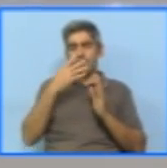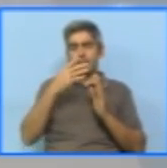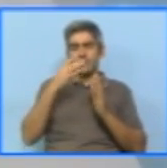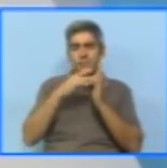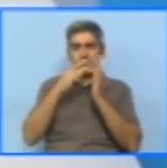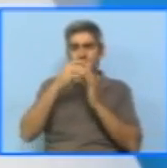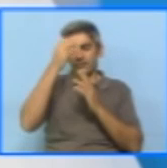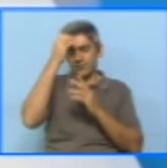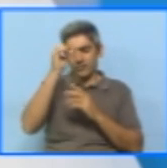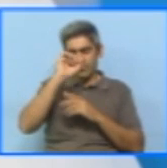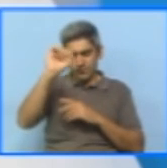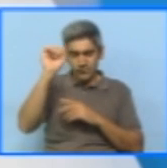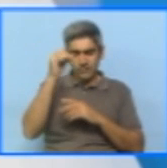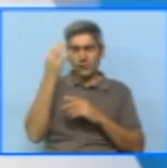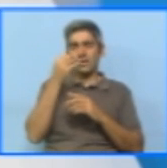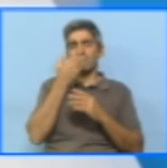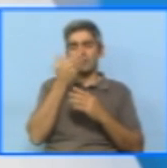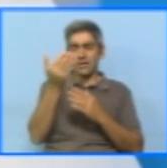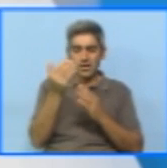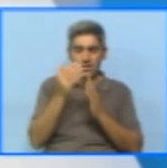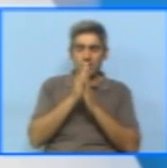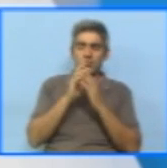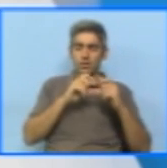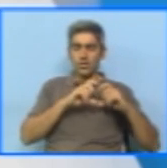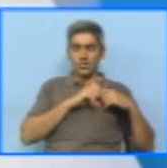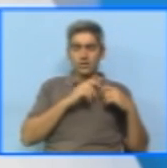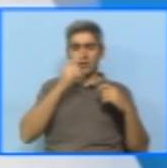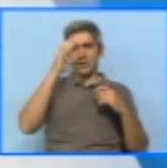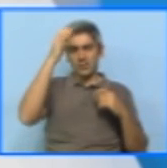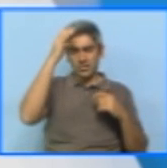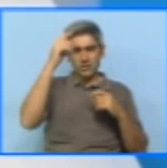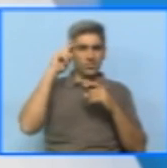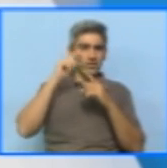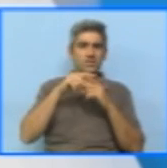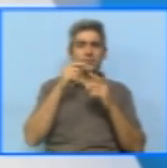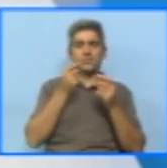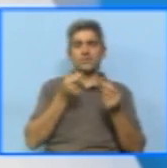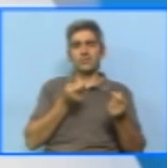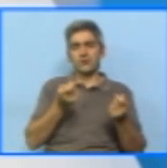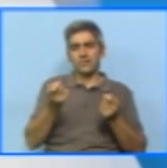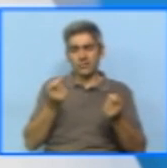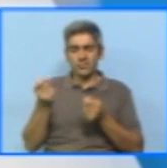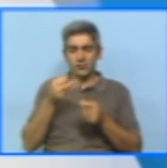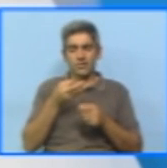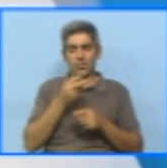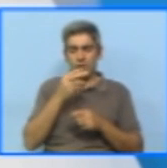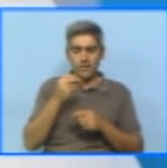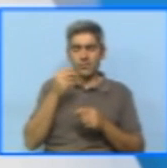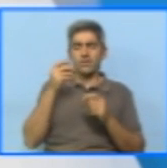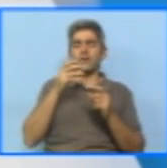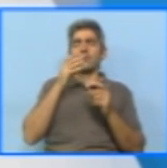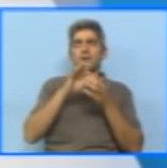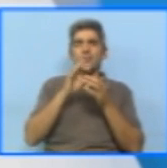Reis, onde se pede um coração inteligente para governar o povo. Só indo ao encontro do que dizia o